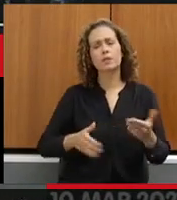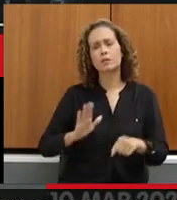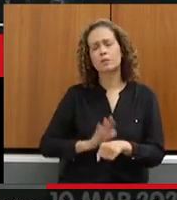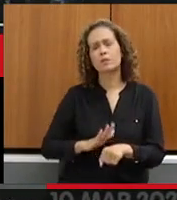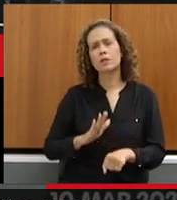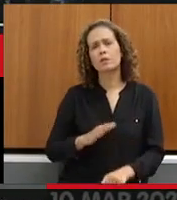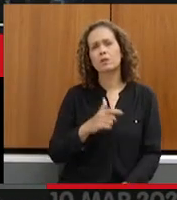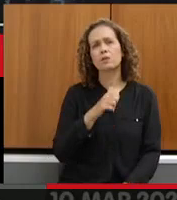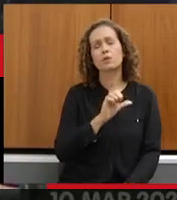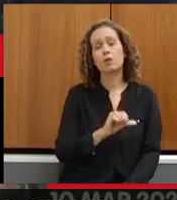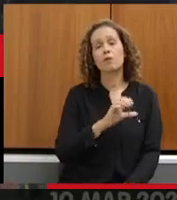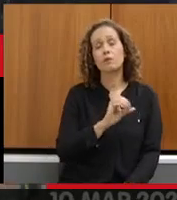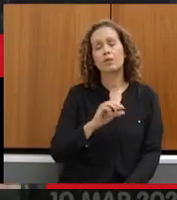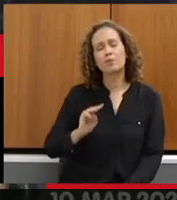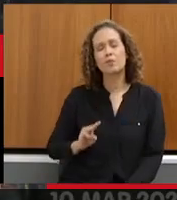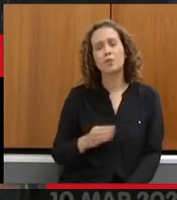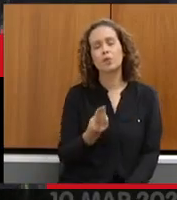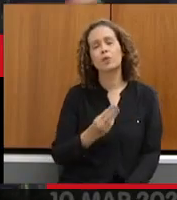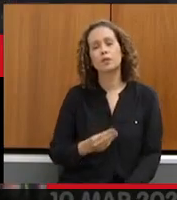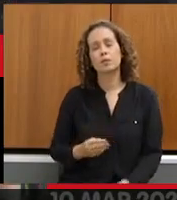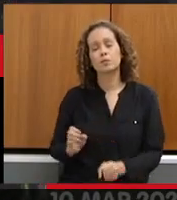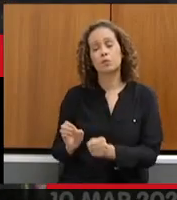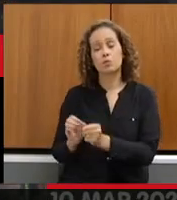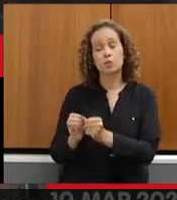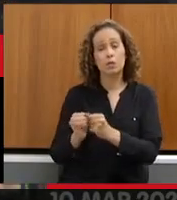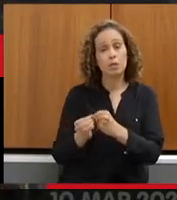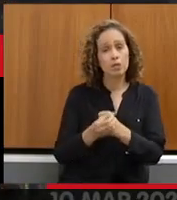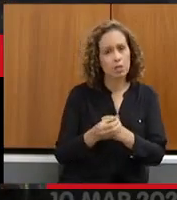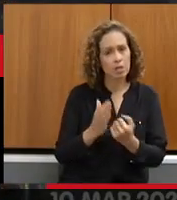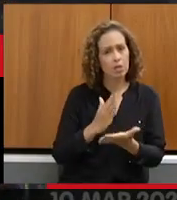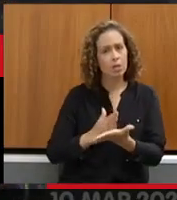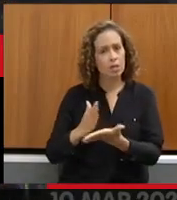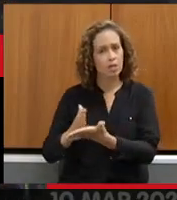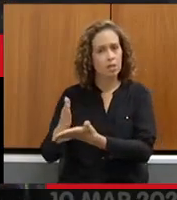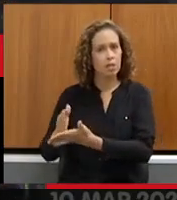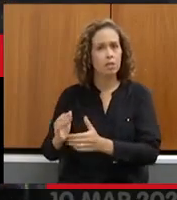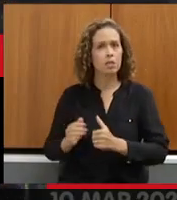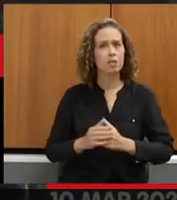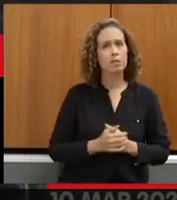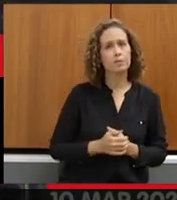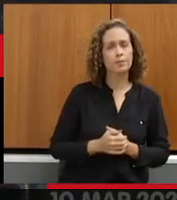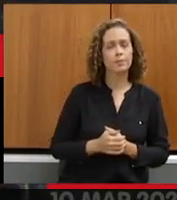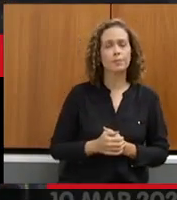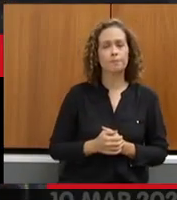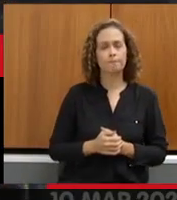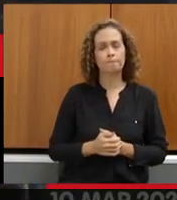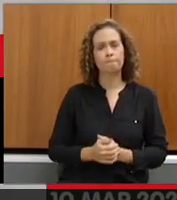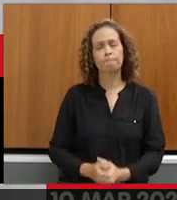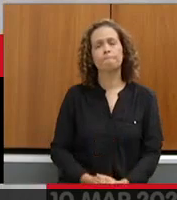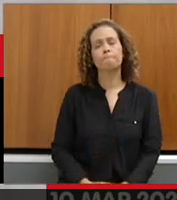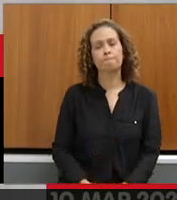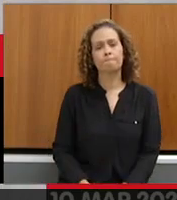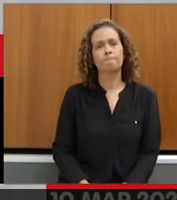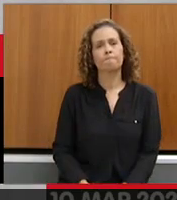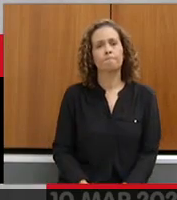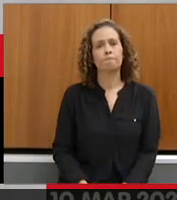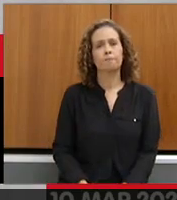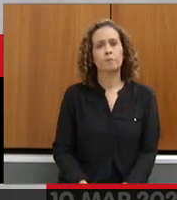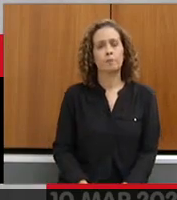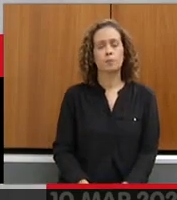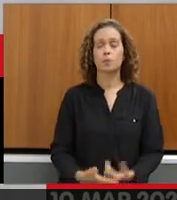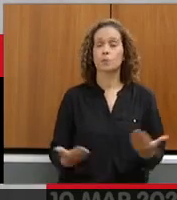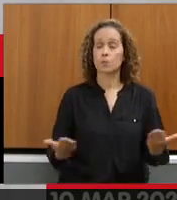90 milhões para os municípios e descendo para o com forno há nada que se impeça nesse tipo de verdade a